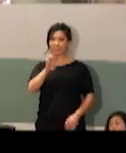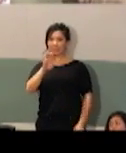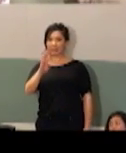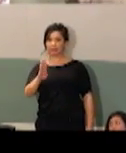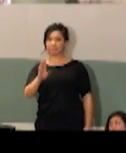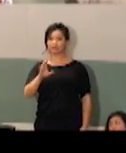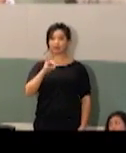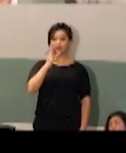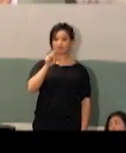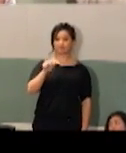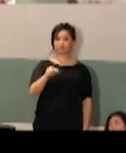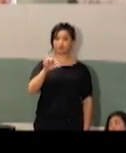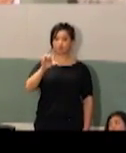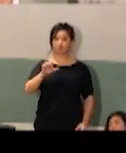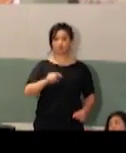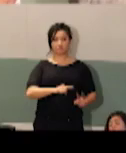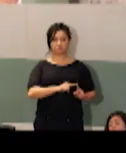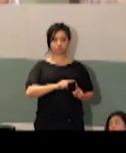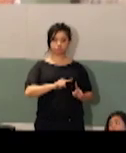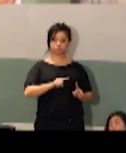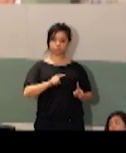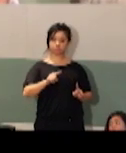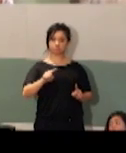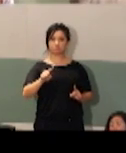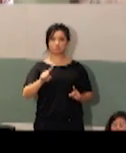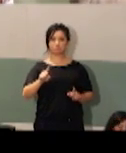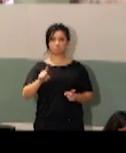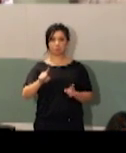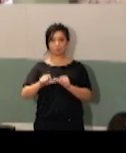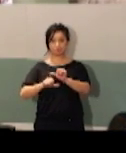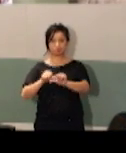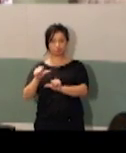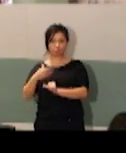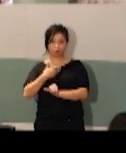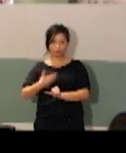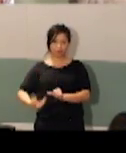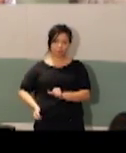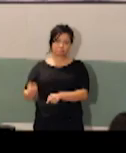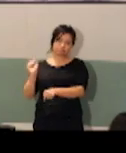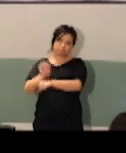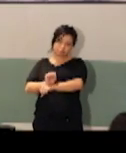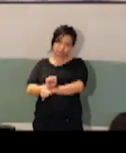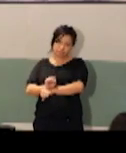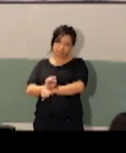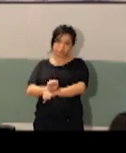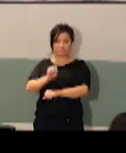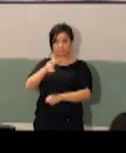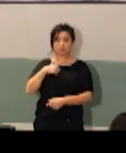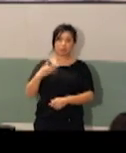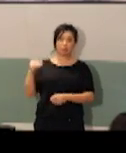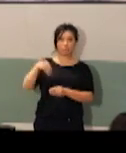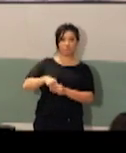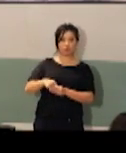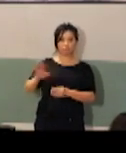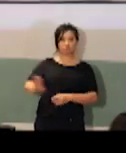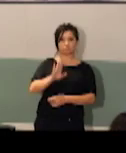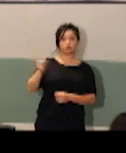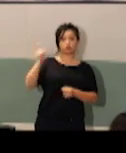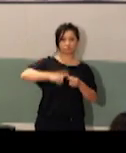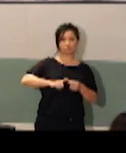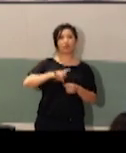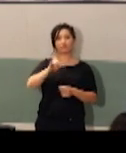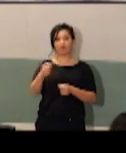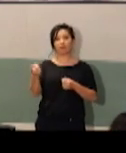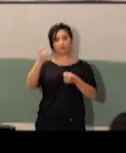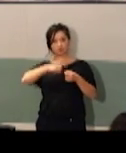também ficou estacionado. Eu quero retomar o projeto da escola de tempo integral, inclusive construindo mais vilas